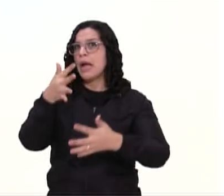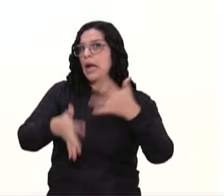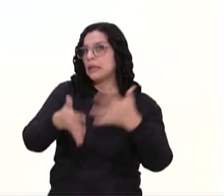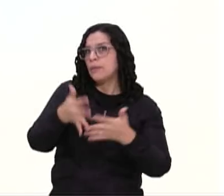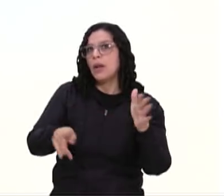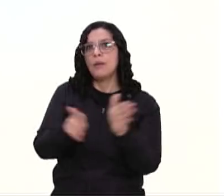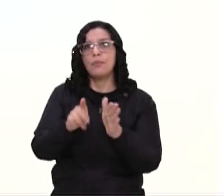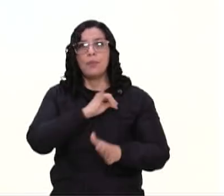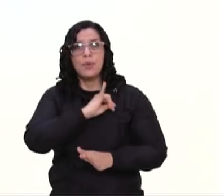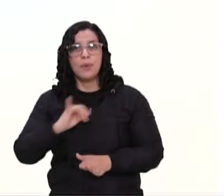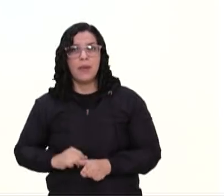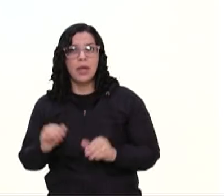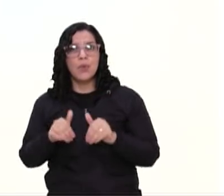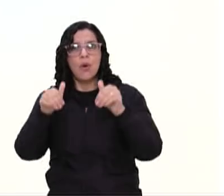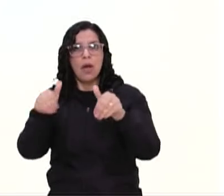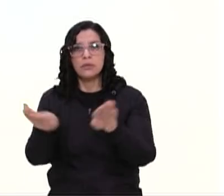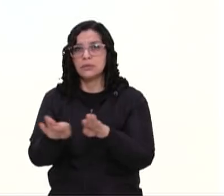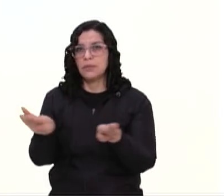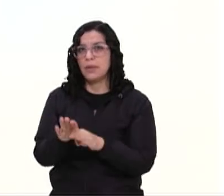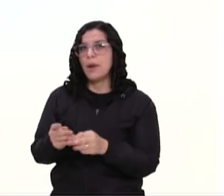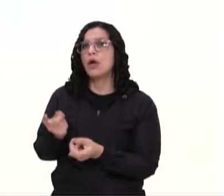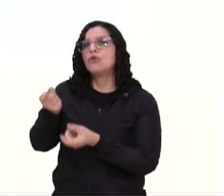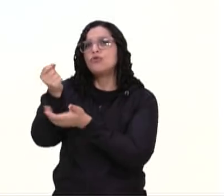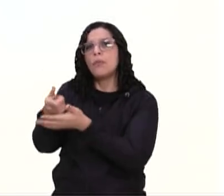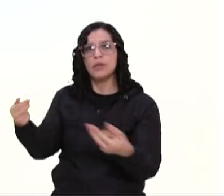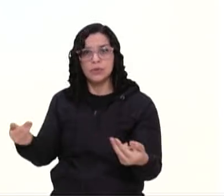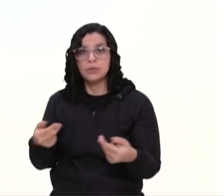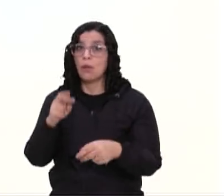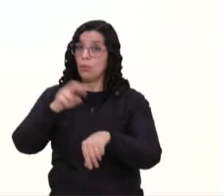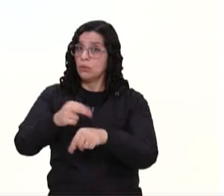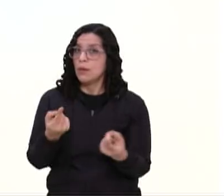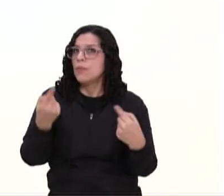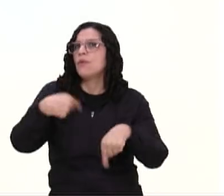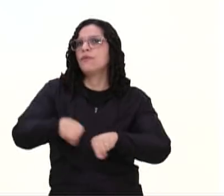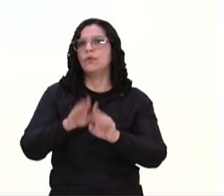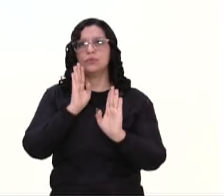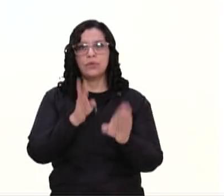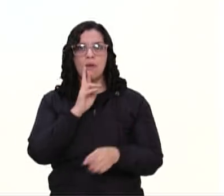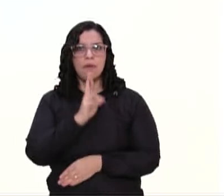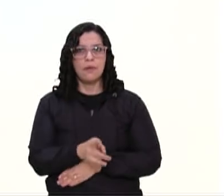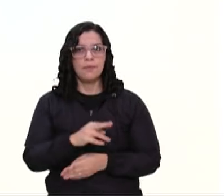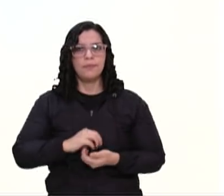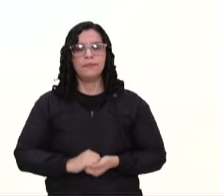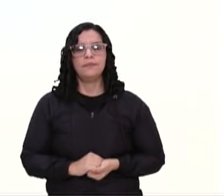a aquisição de mercadoria. Vocês terão um tempinho aí para responder e eu já retorno.